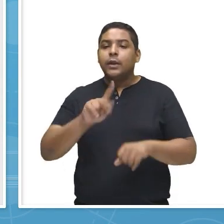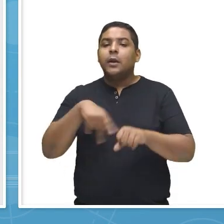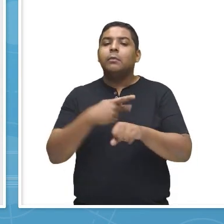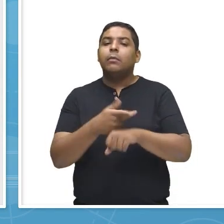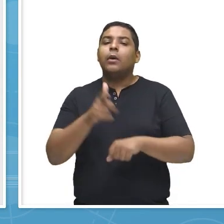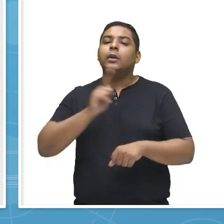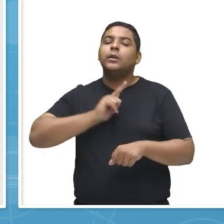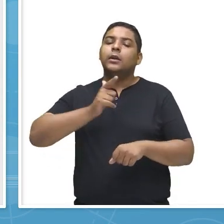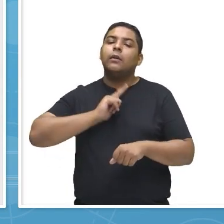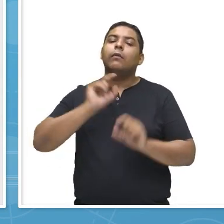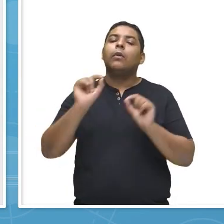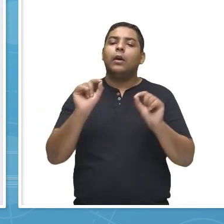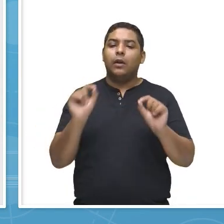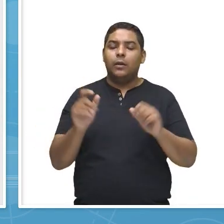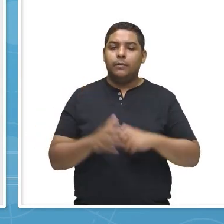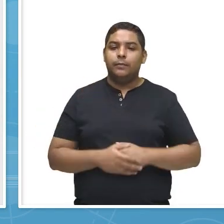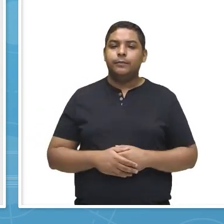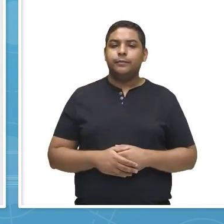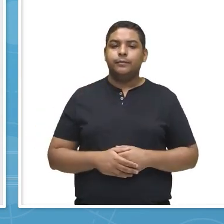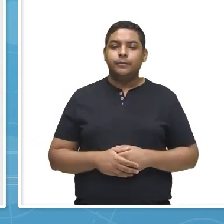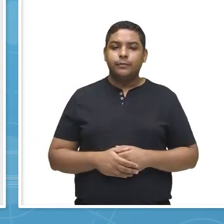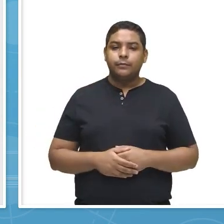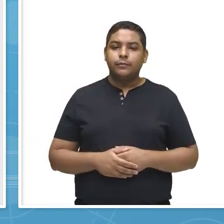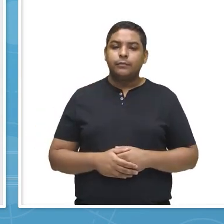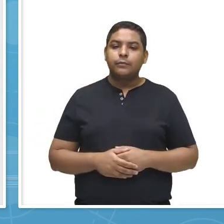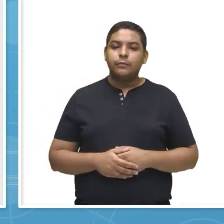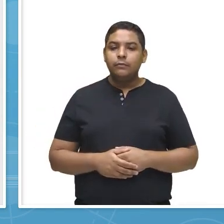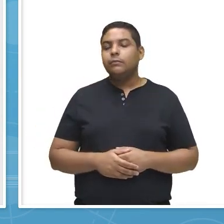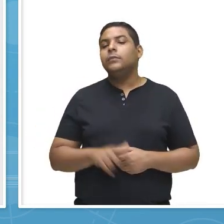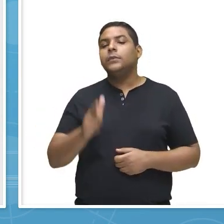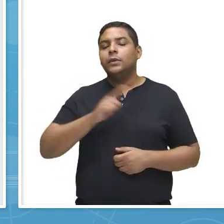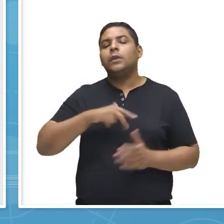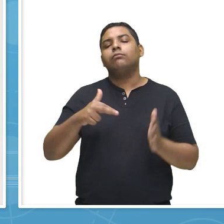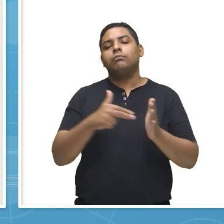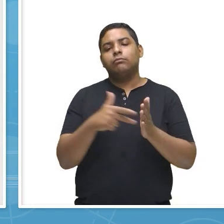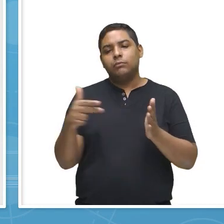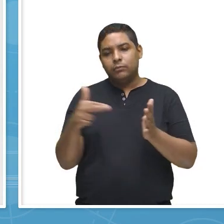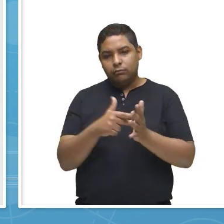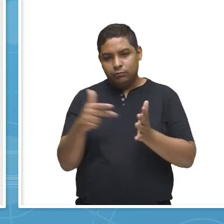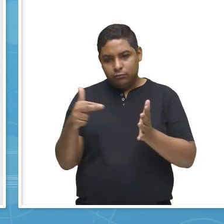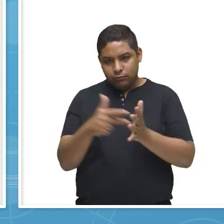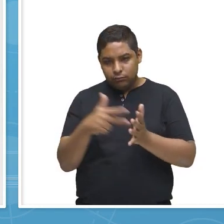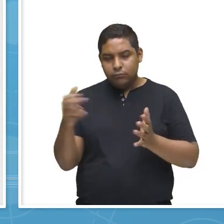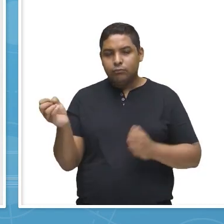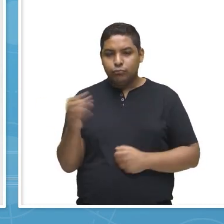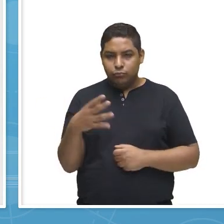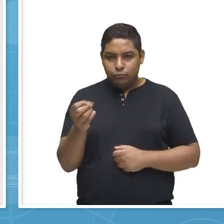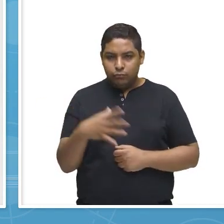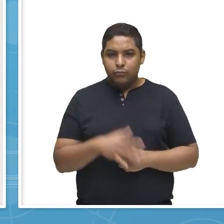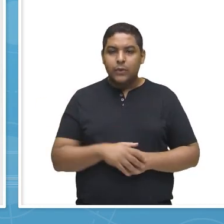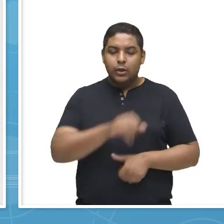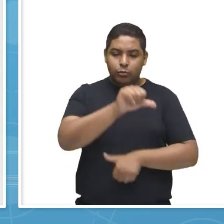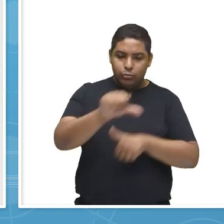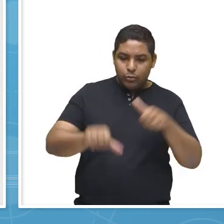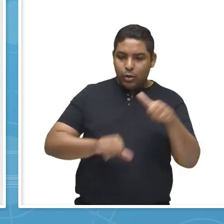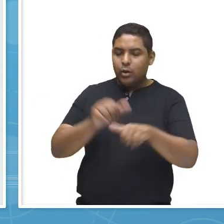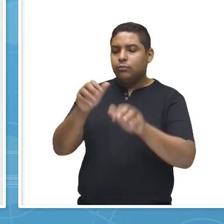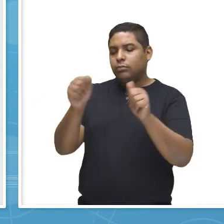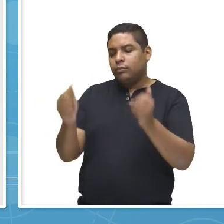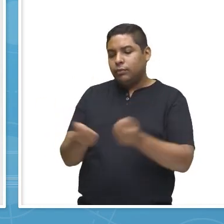capitalismo comercial traz algumas inovações, né, trocando aí esse trabalho